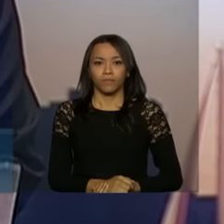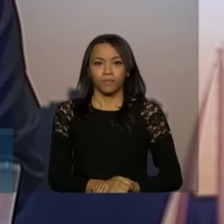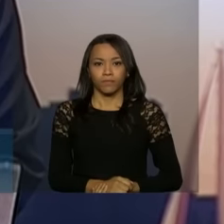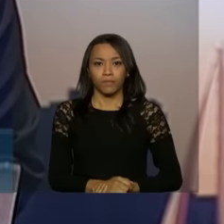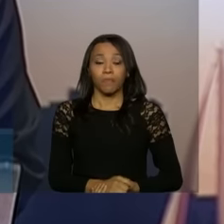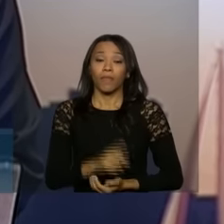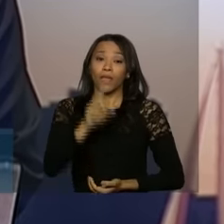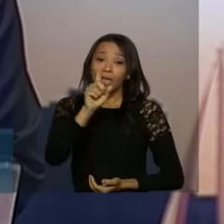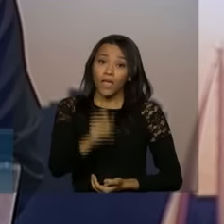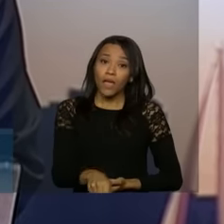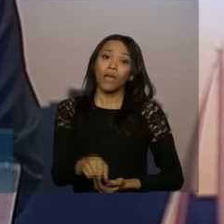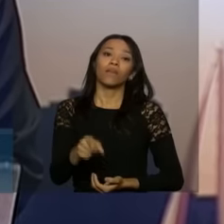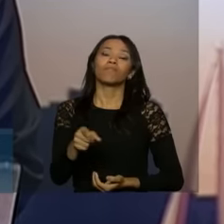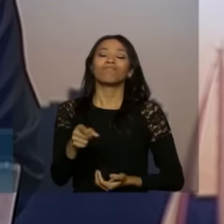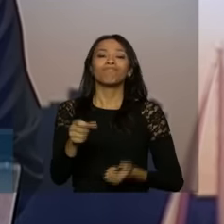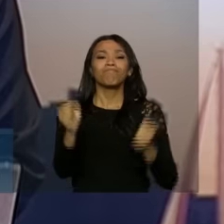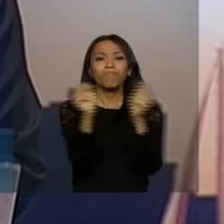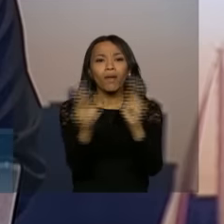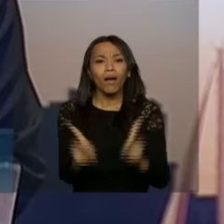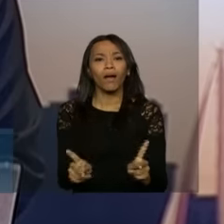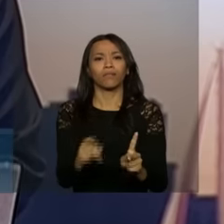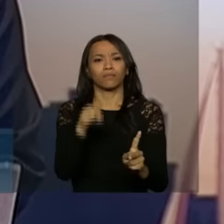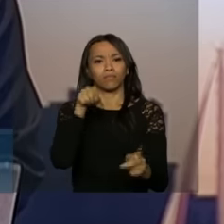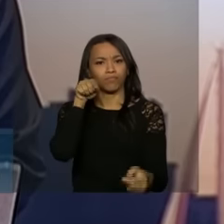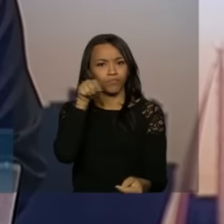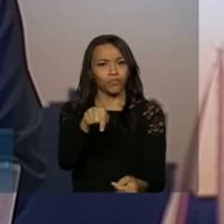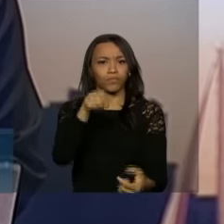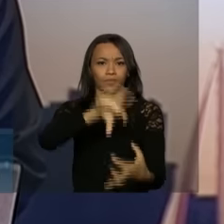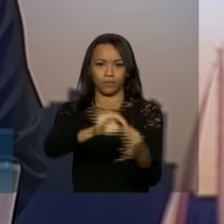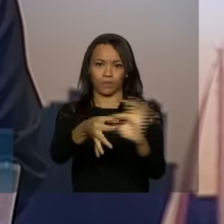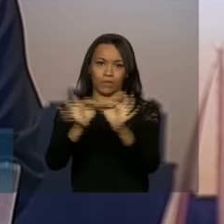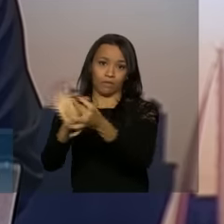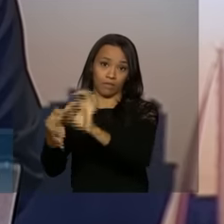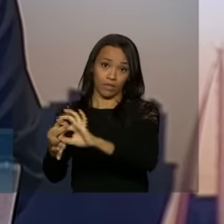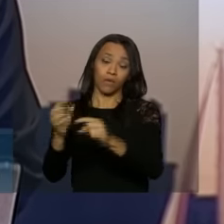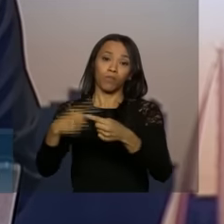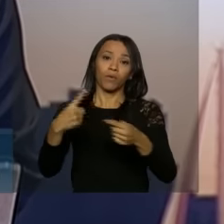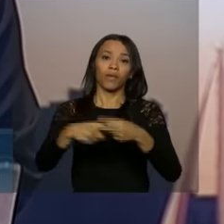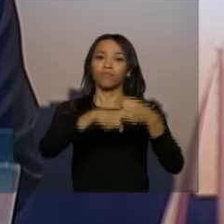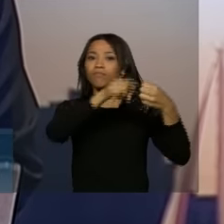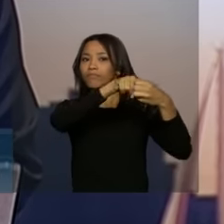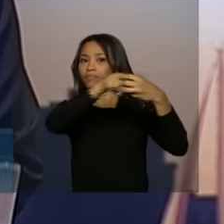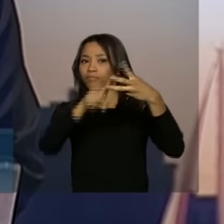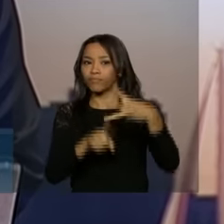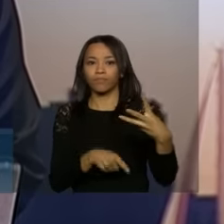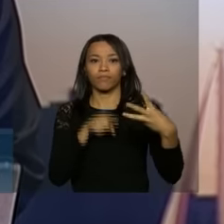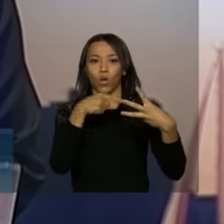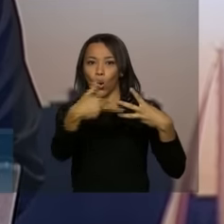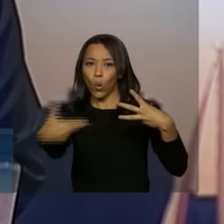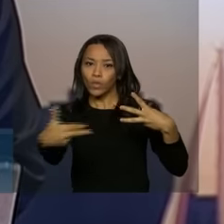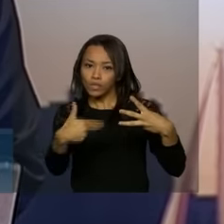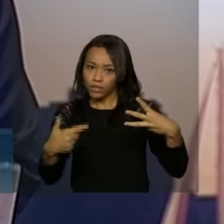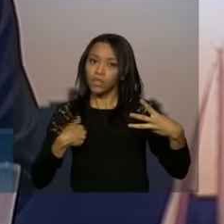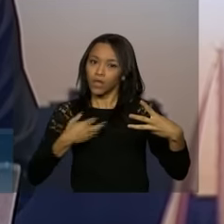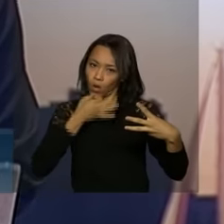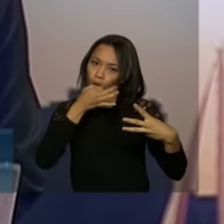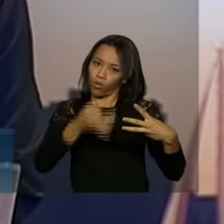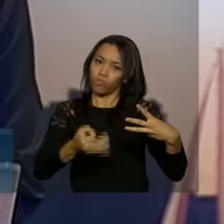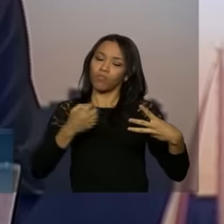é um momento de paz que também evidencia três coisas que eu acredito que são muito